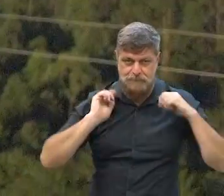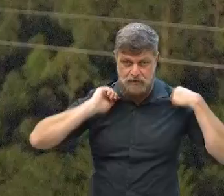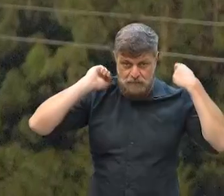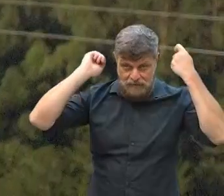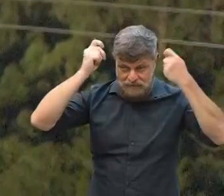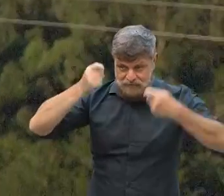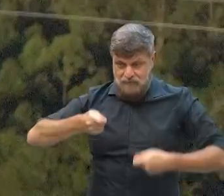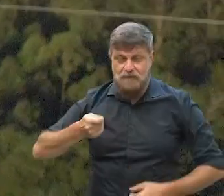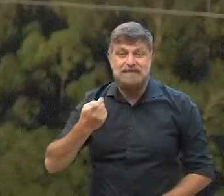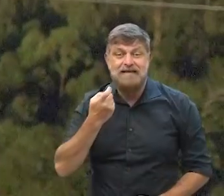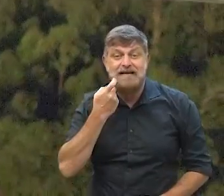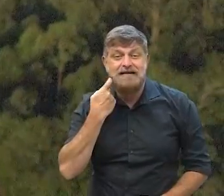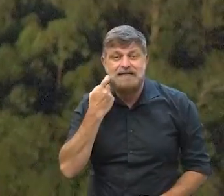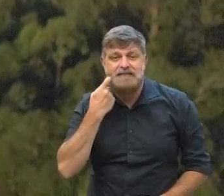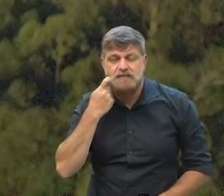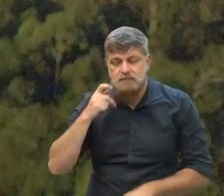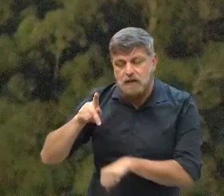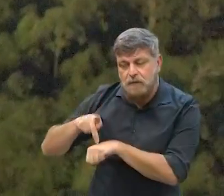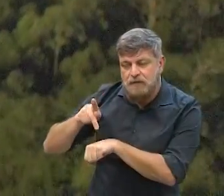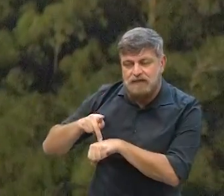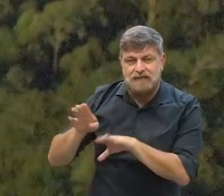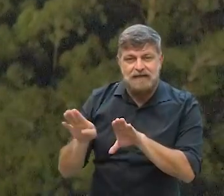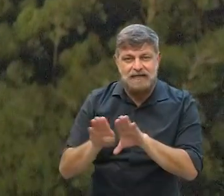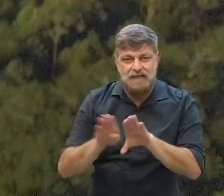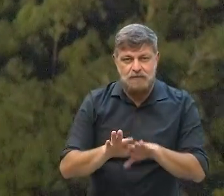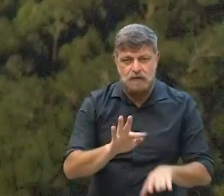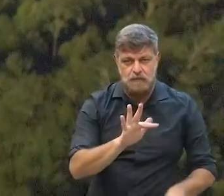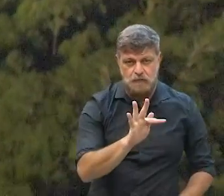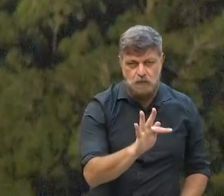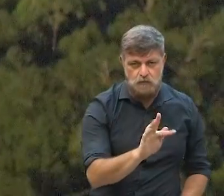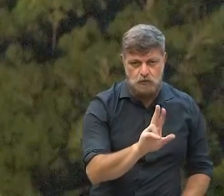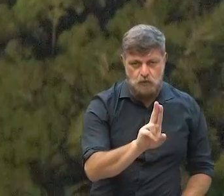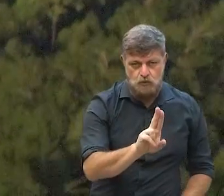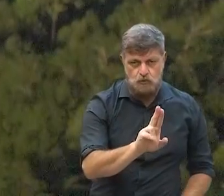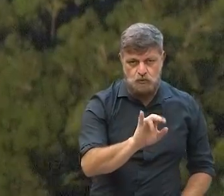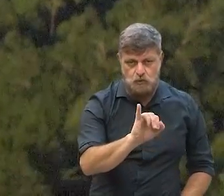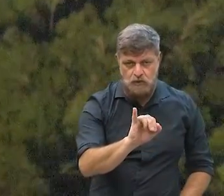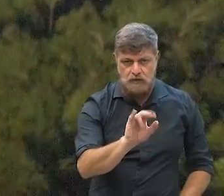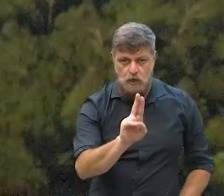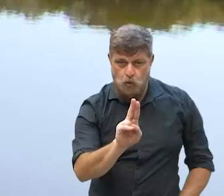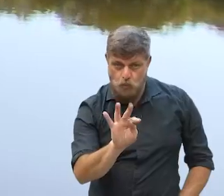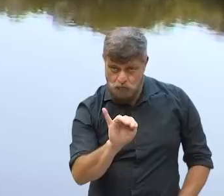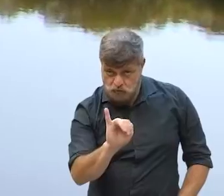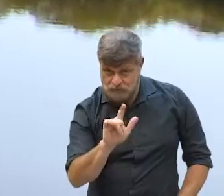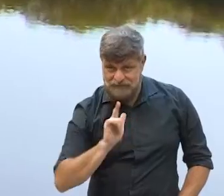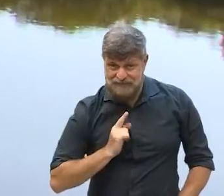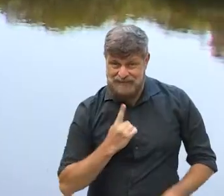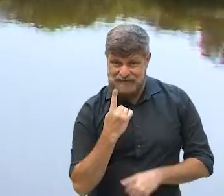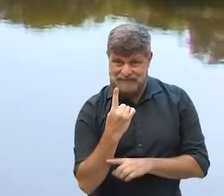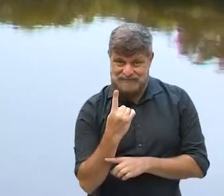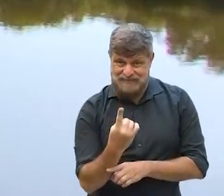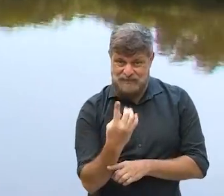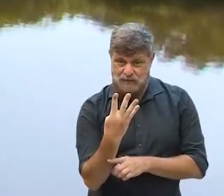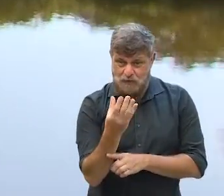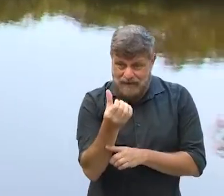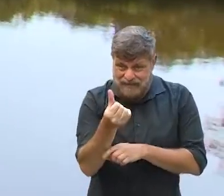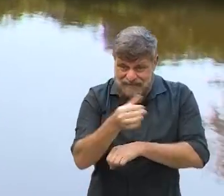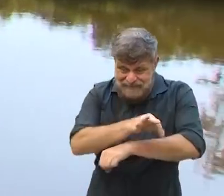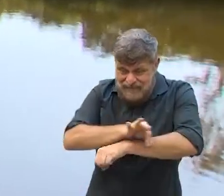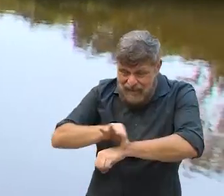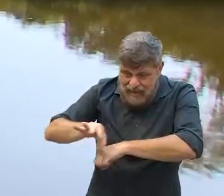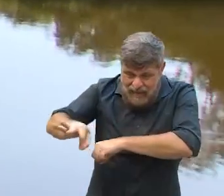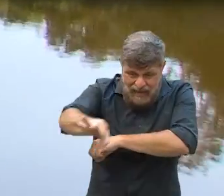Paulista, Itatiba, Pedreira e Tuiuti. São mais de 146 quilômetros quadrados.